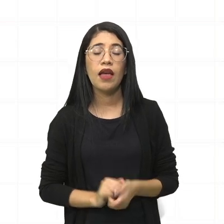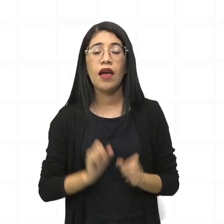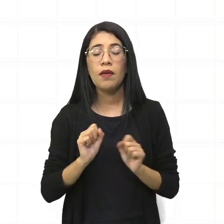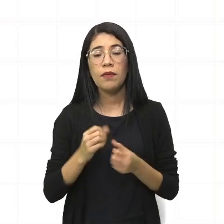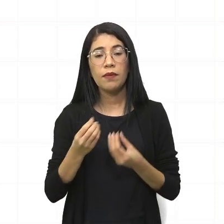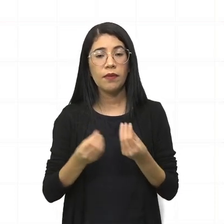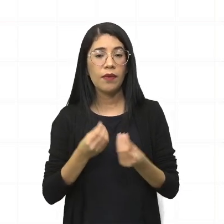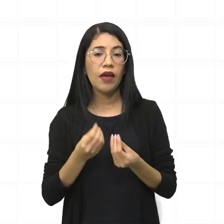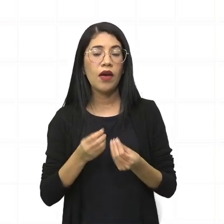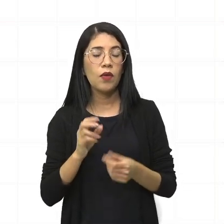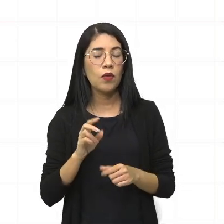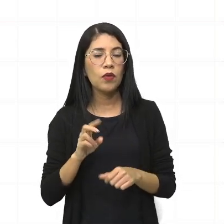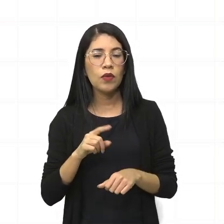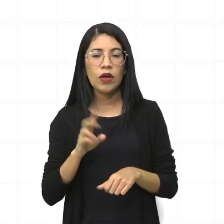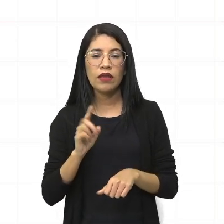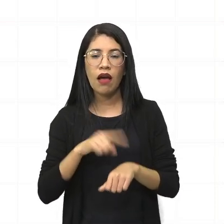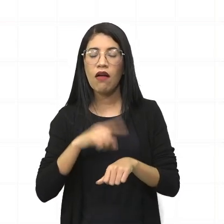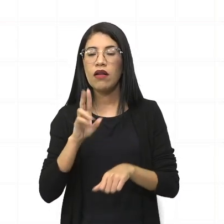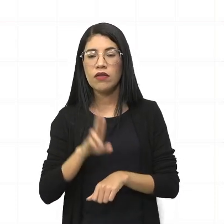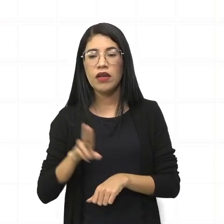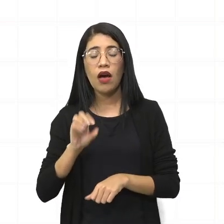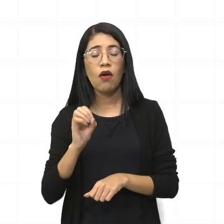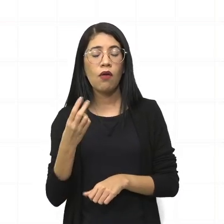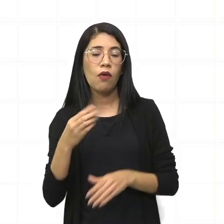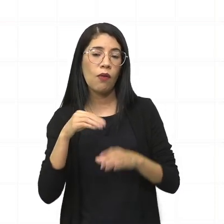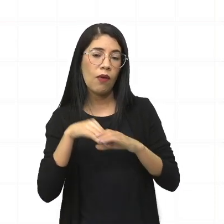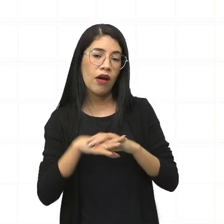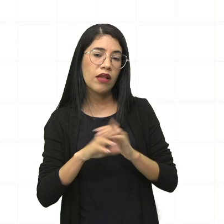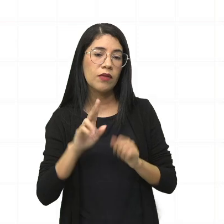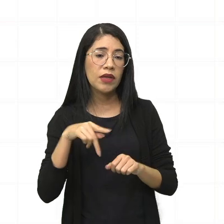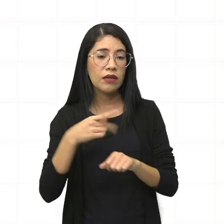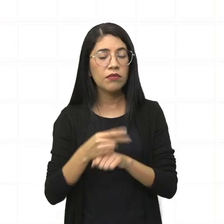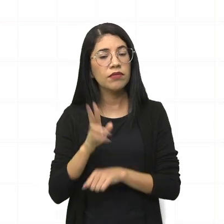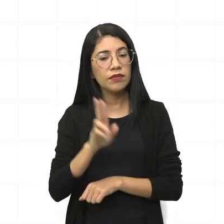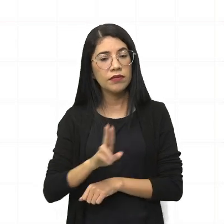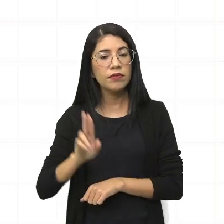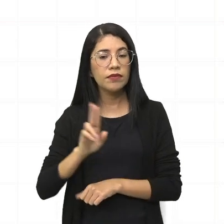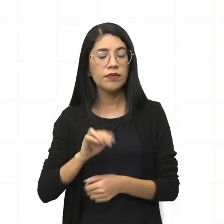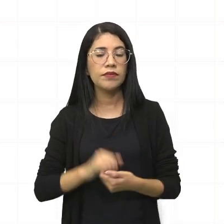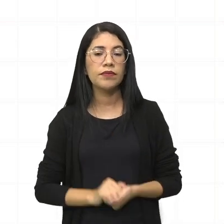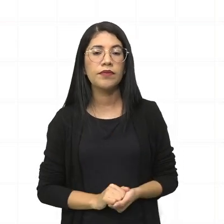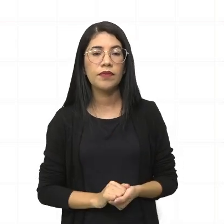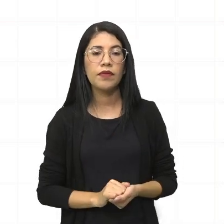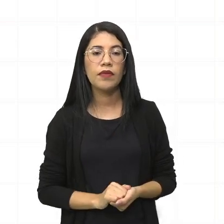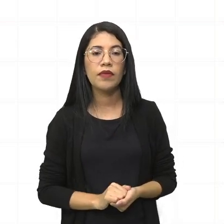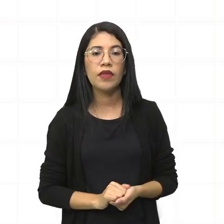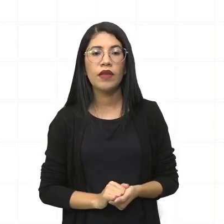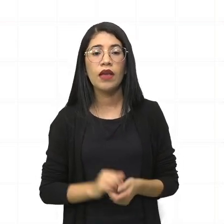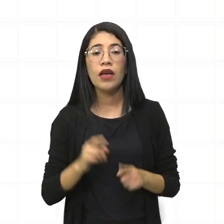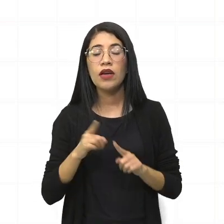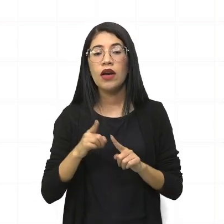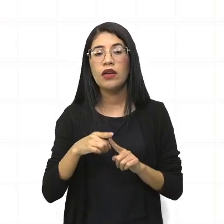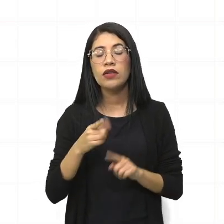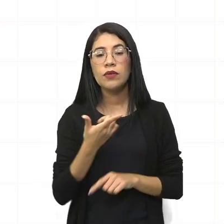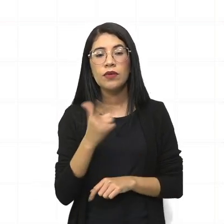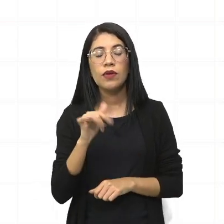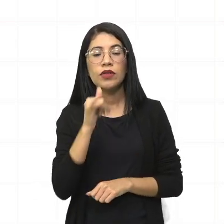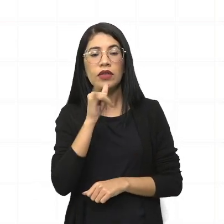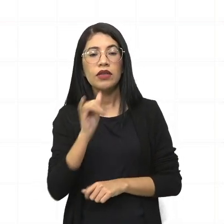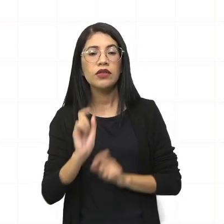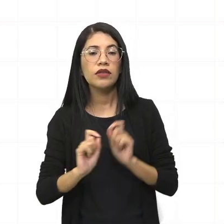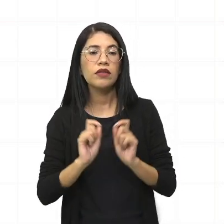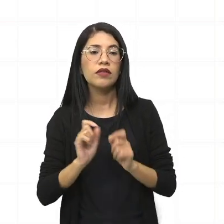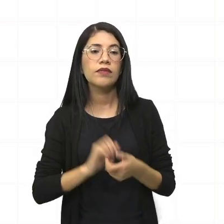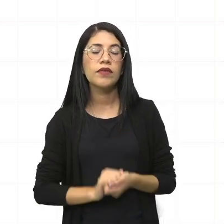ser usada imediatamente ou armazenada em baterias para uso posterior. E aí nós temos também uma outra fonte de energia que é